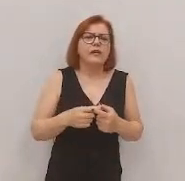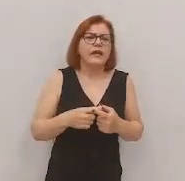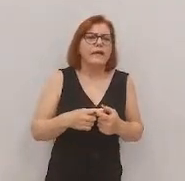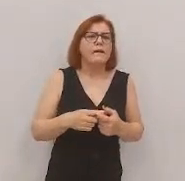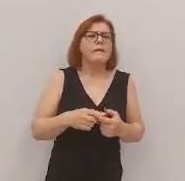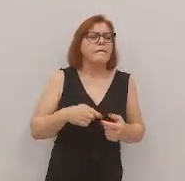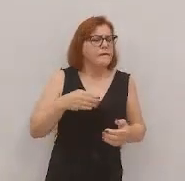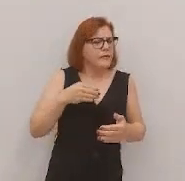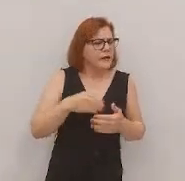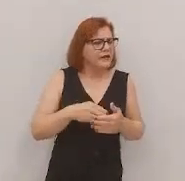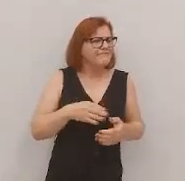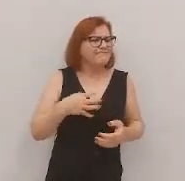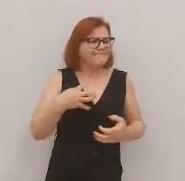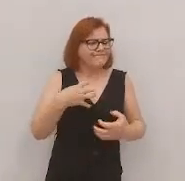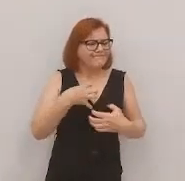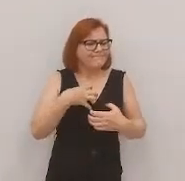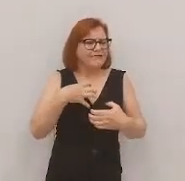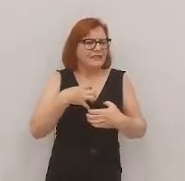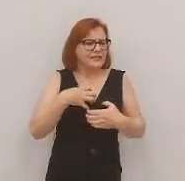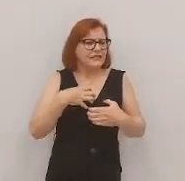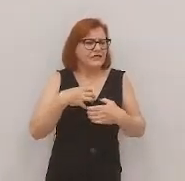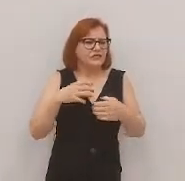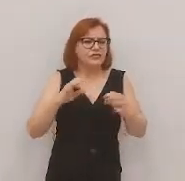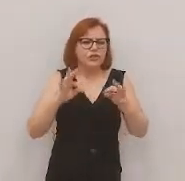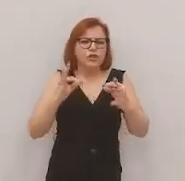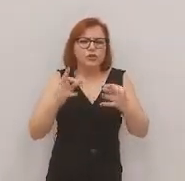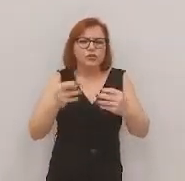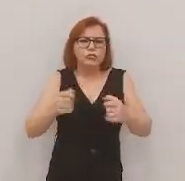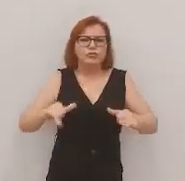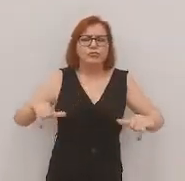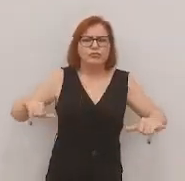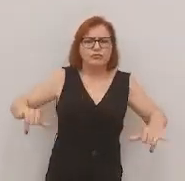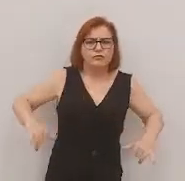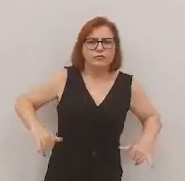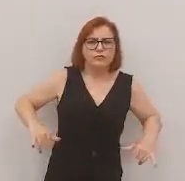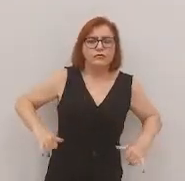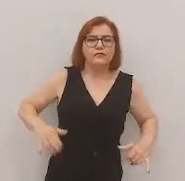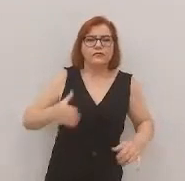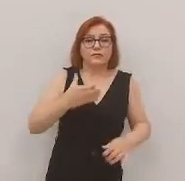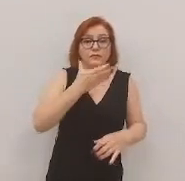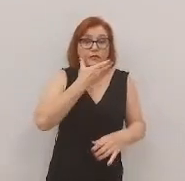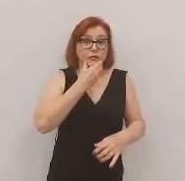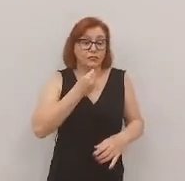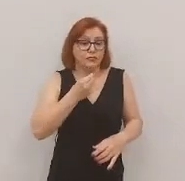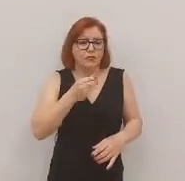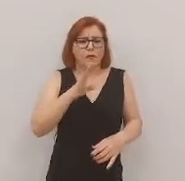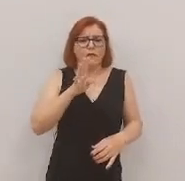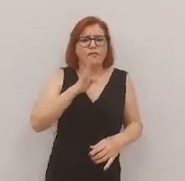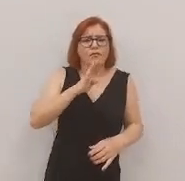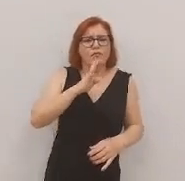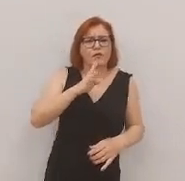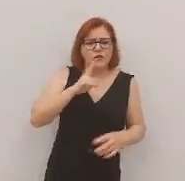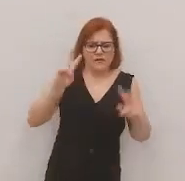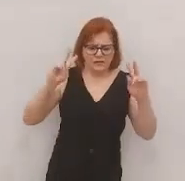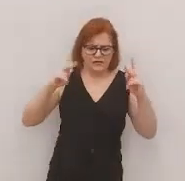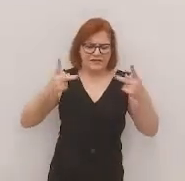homem. A Bíblia fala que o Senhor é aquele, esse sumo sacerdote é aquele que sabe o que é